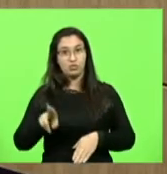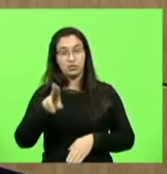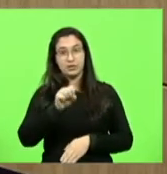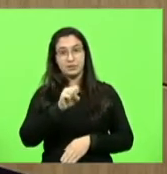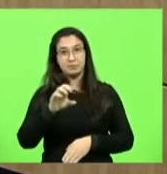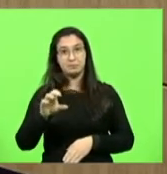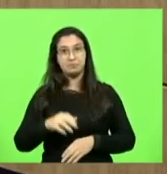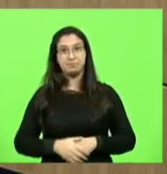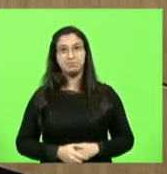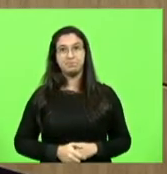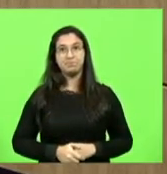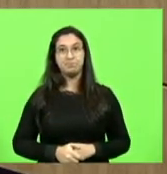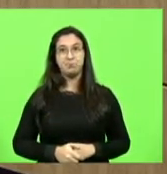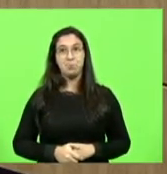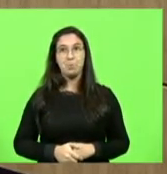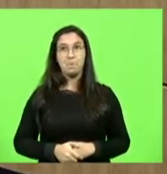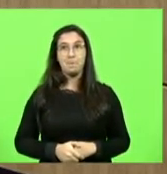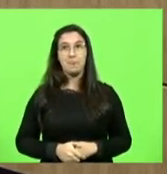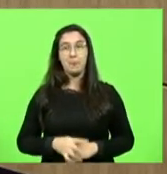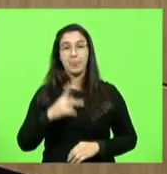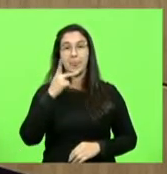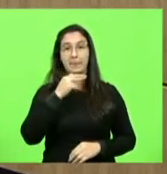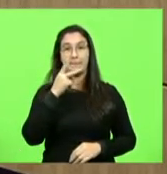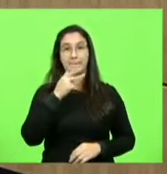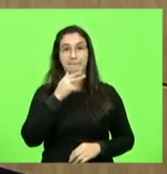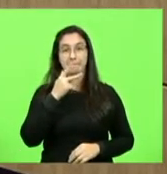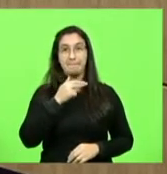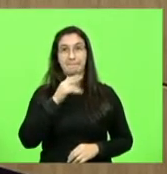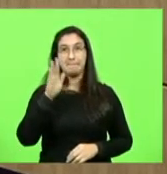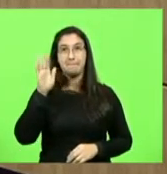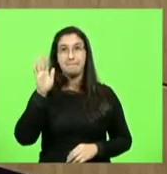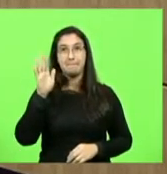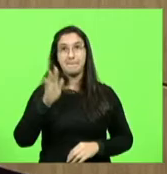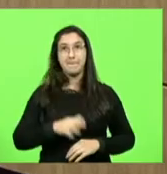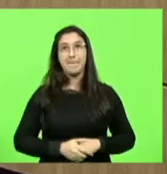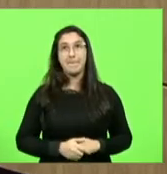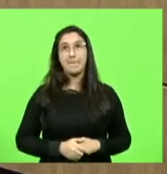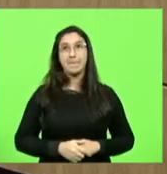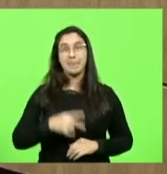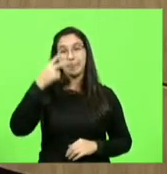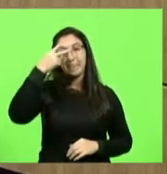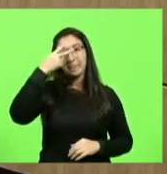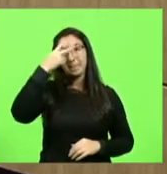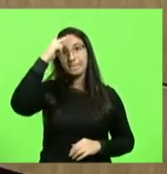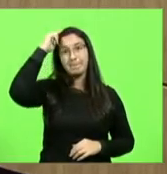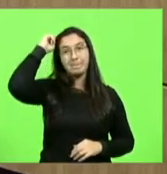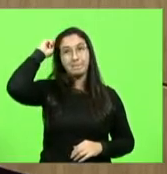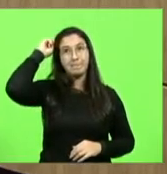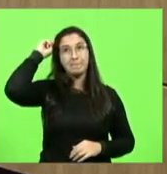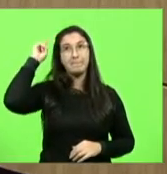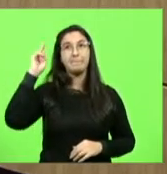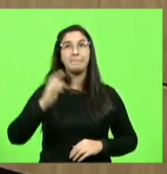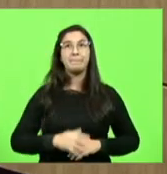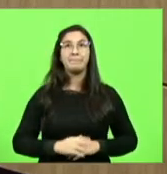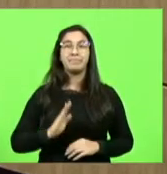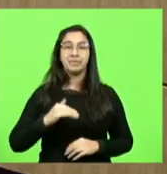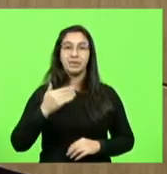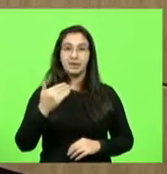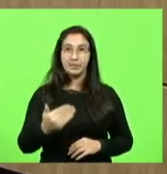A palavra, senhor presidente, deputado Kennedy. Com a palavra, deputado Dr. Vicente Caro Preso, pela ordem escrito,